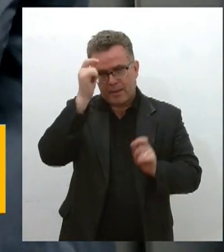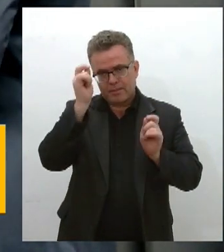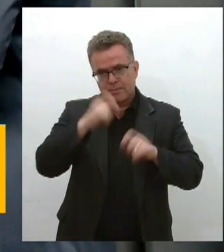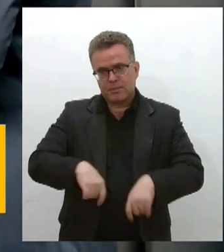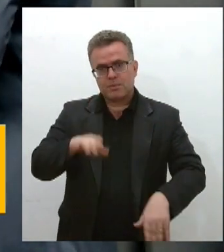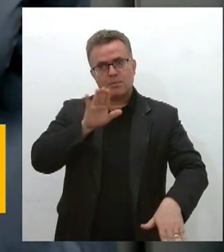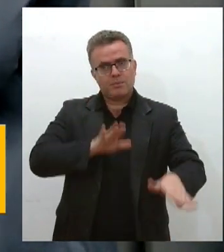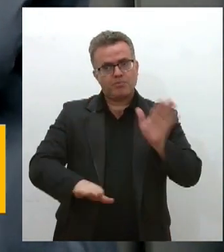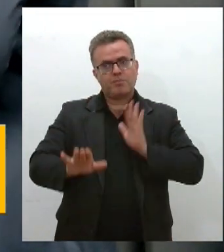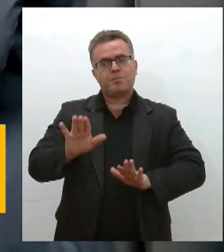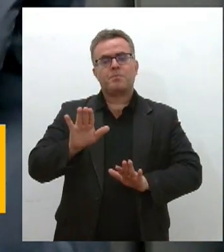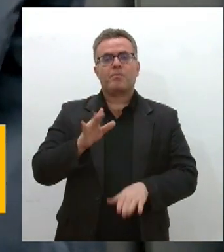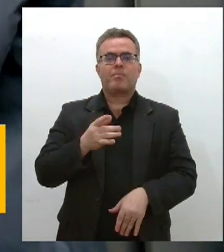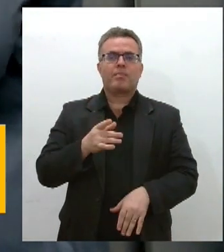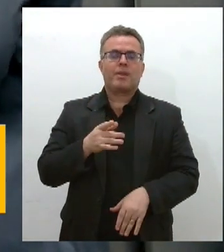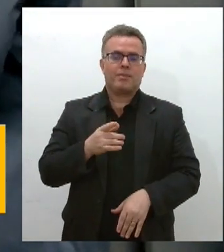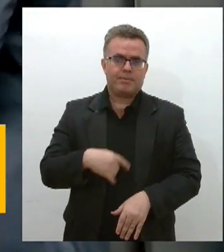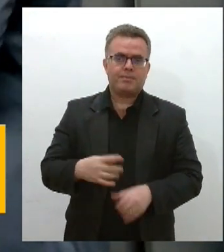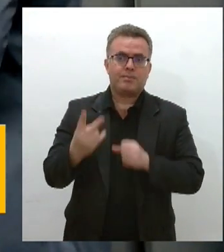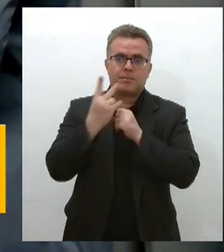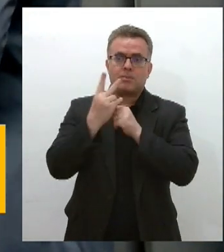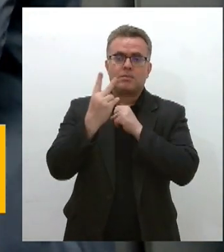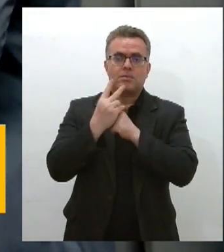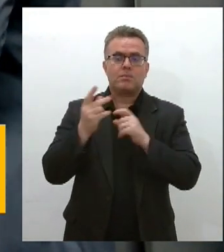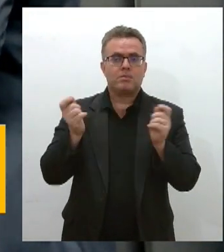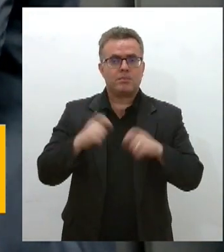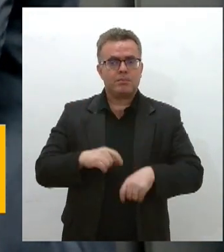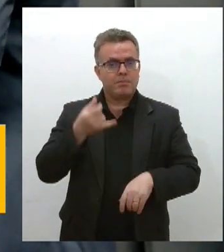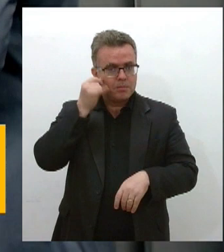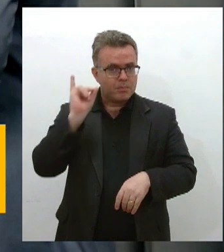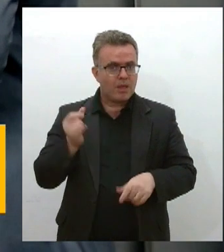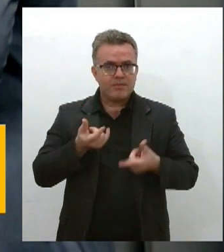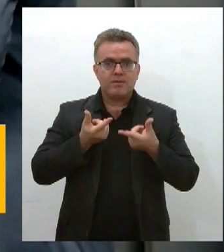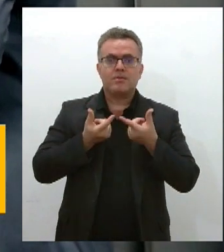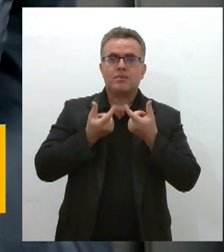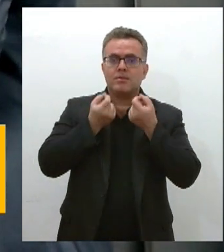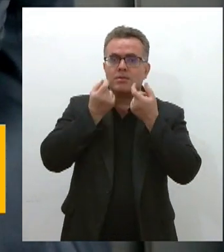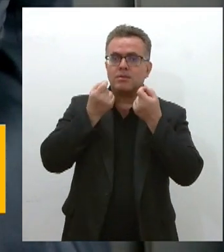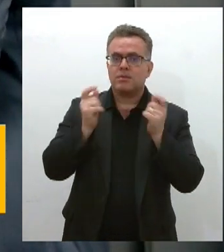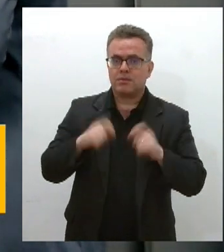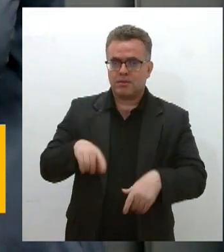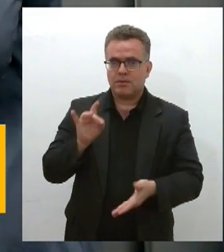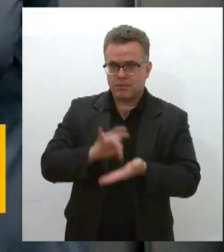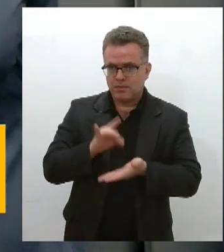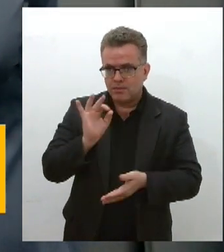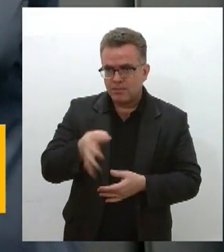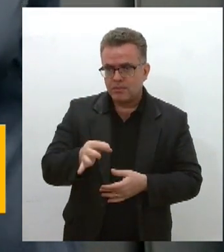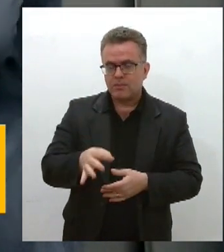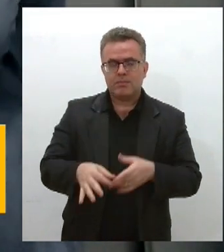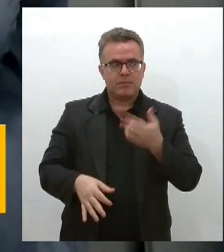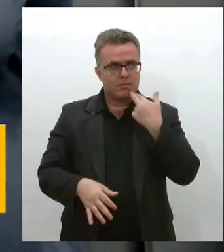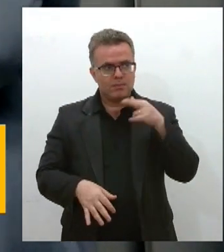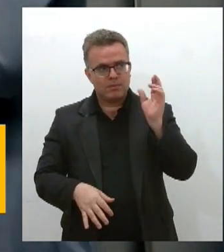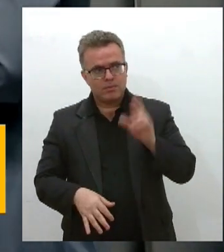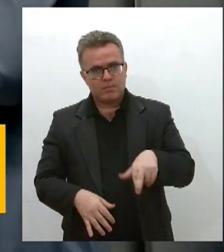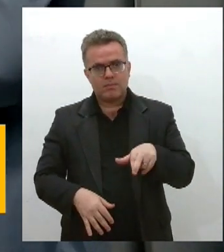a boca é extremamente importante para evitar o câncer, não é isso? É verdade. A gente tem,